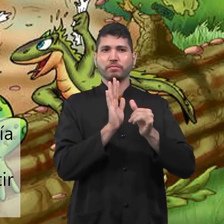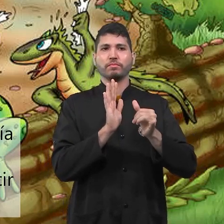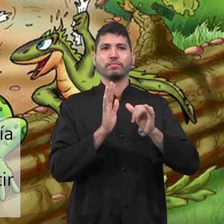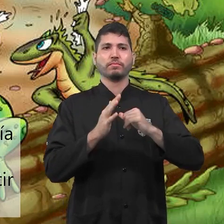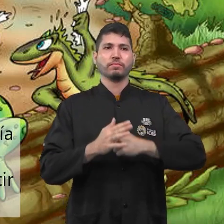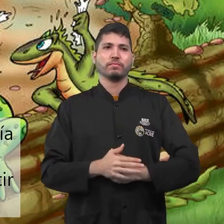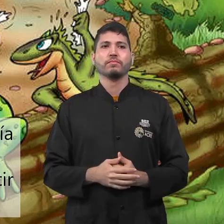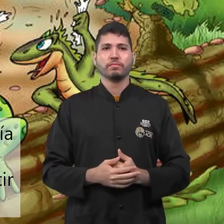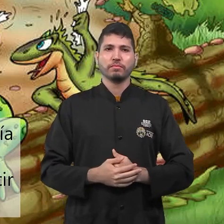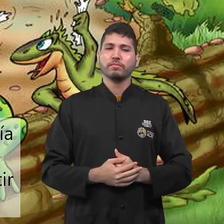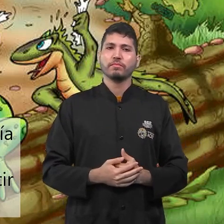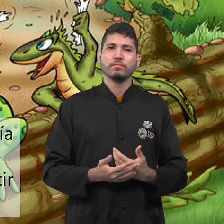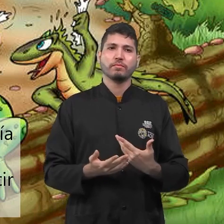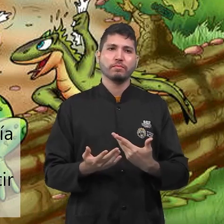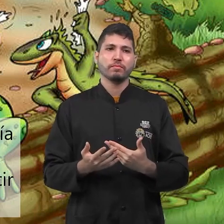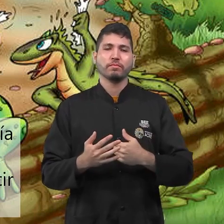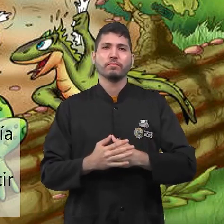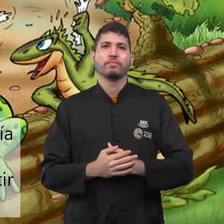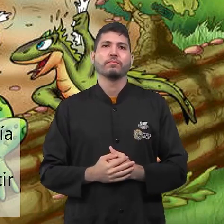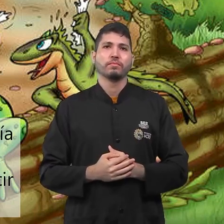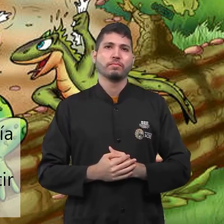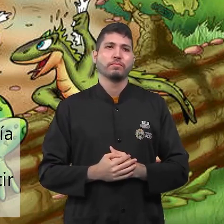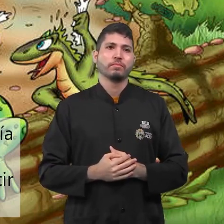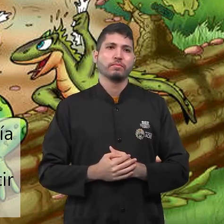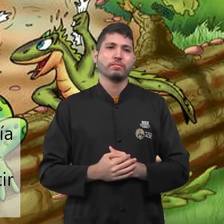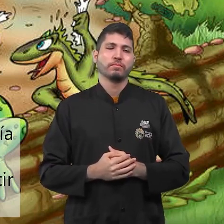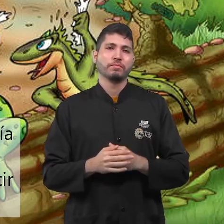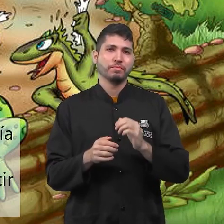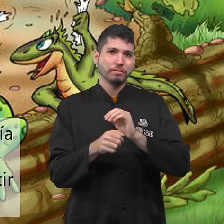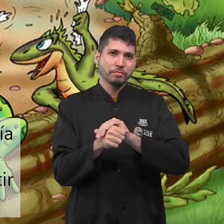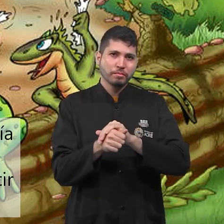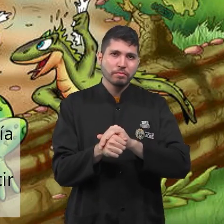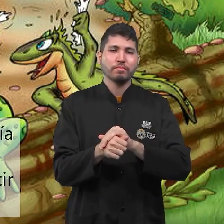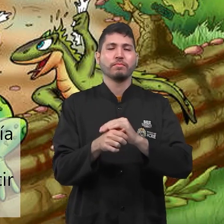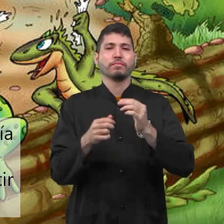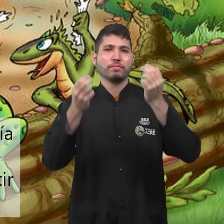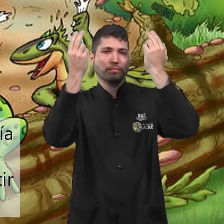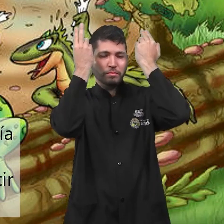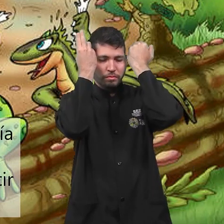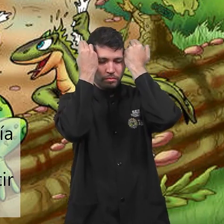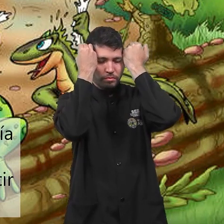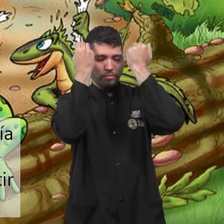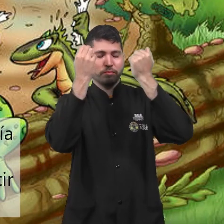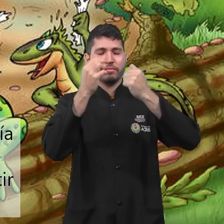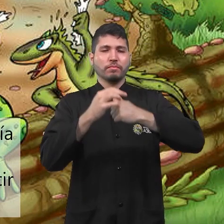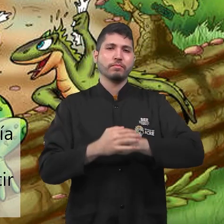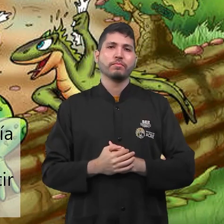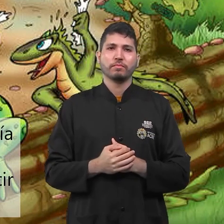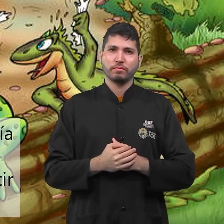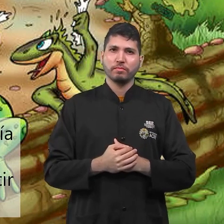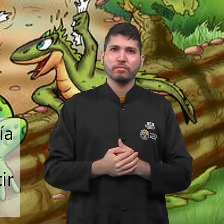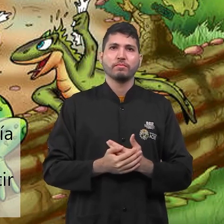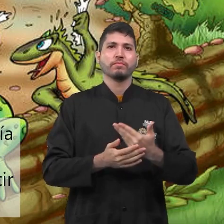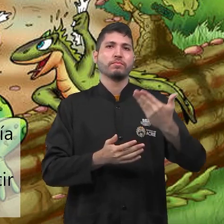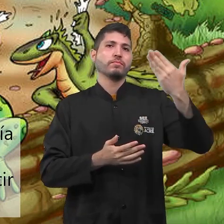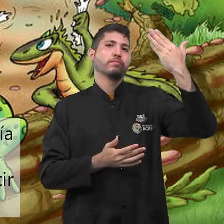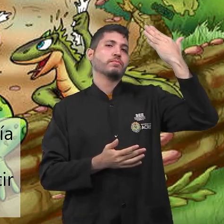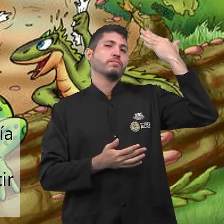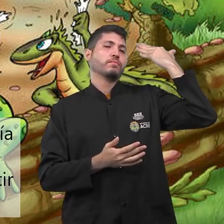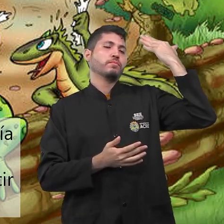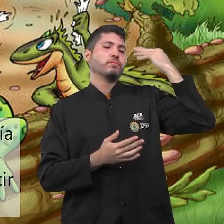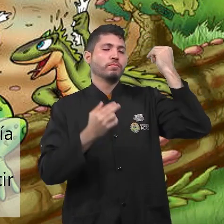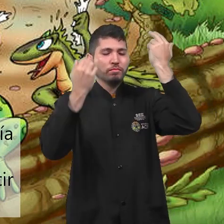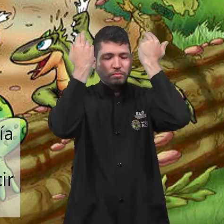e também na língua portuguesa, que é La Tortuga e la Liebre, né, que é a tartaruga e a lebre. Eu já vi uma vez uma lebre